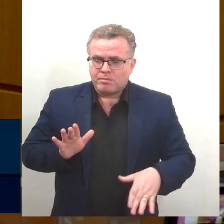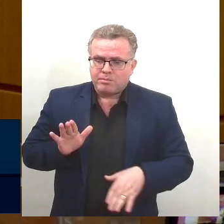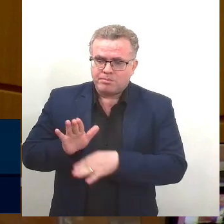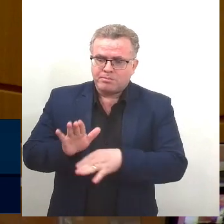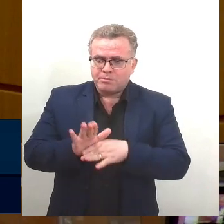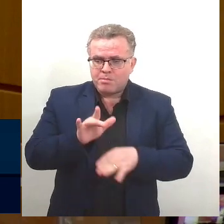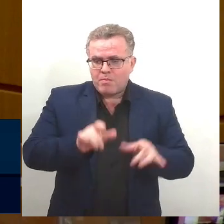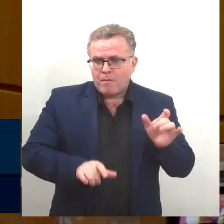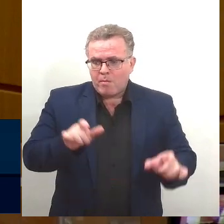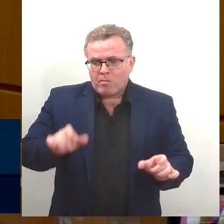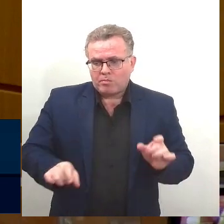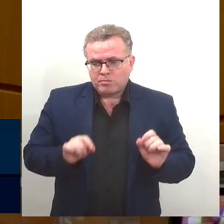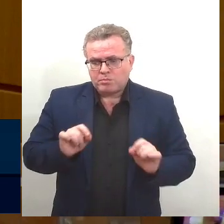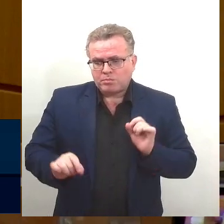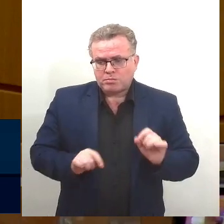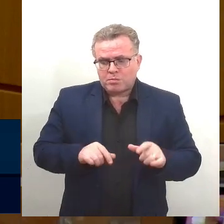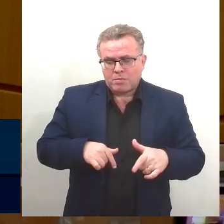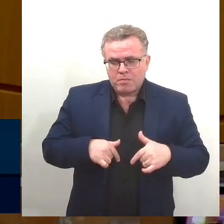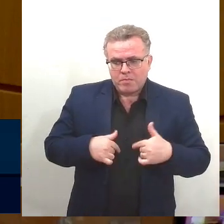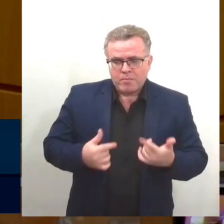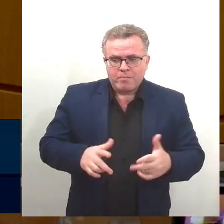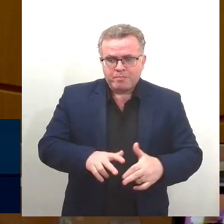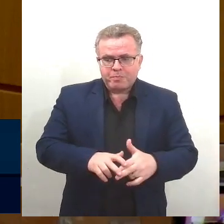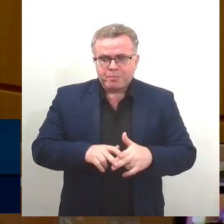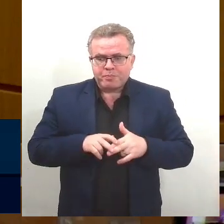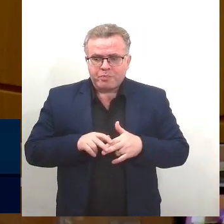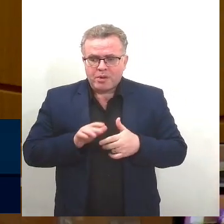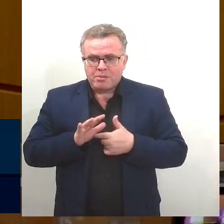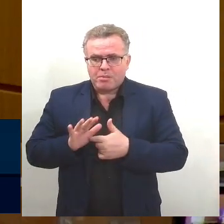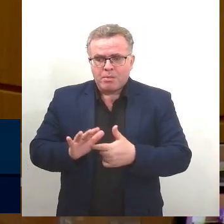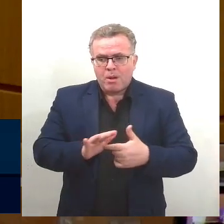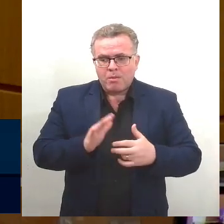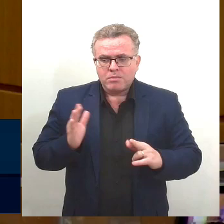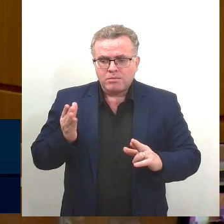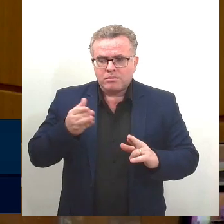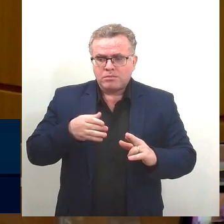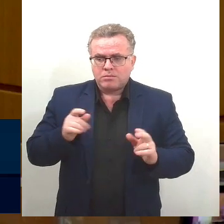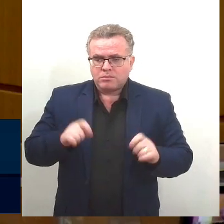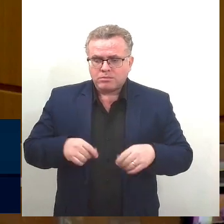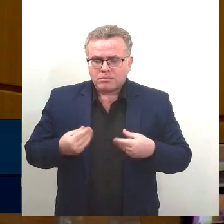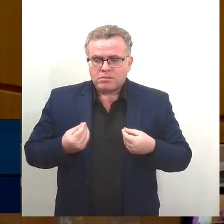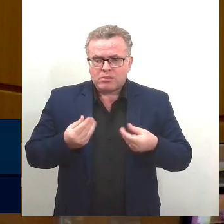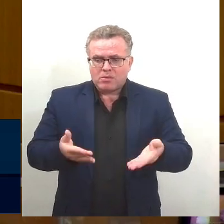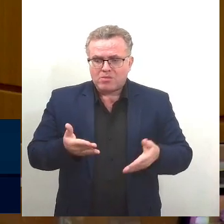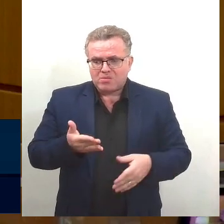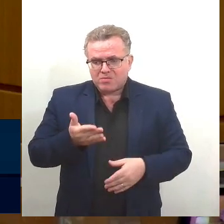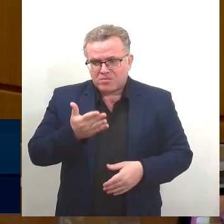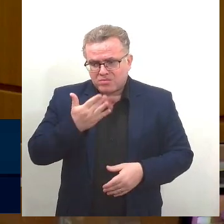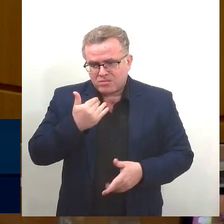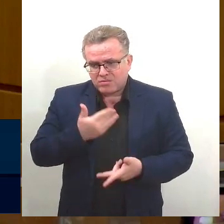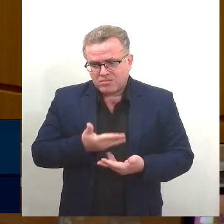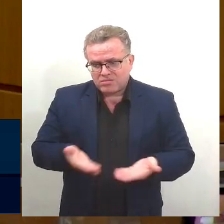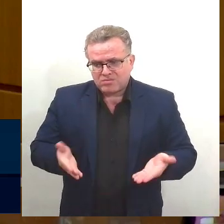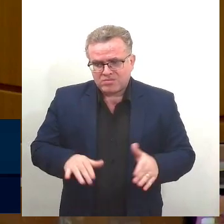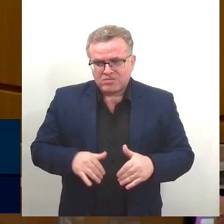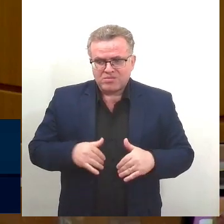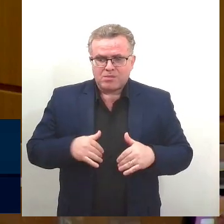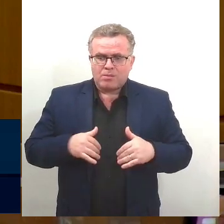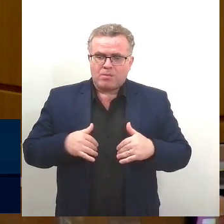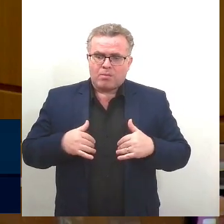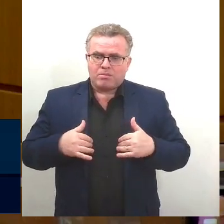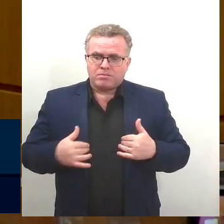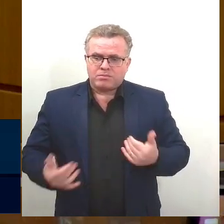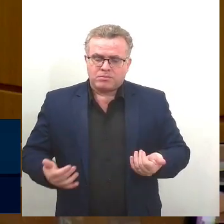megawatt-hora gerado de energia, ele dá um prato de comida. No último mês, a gente distribuiu 3 mil pratos de